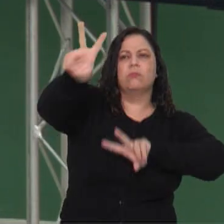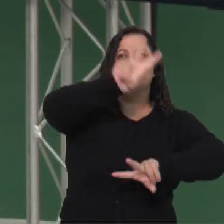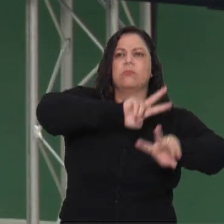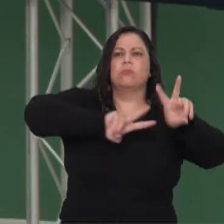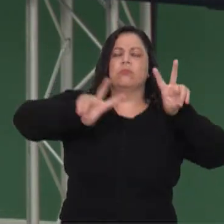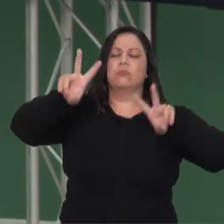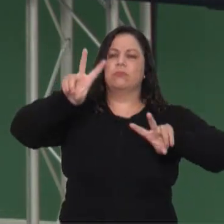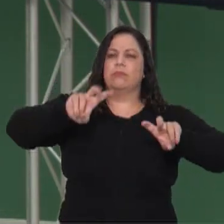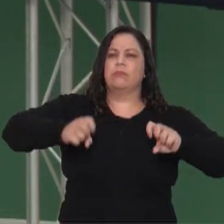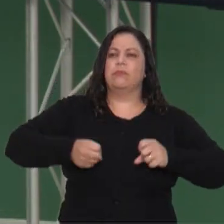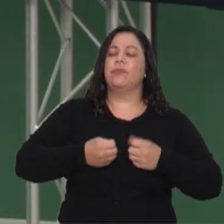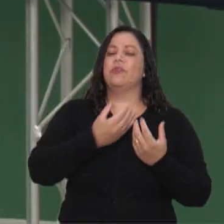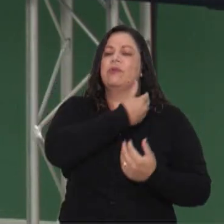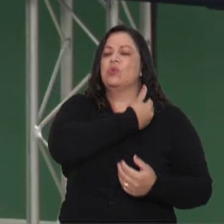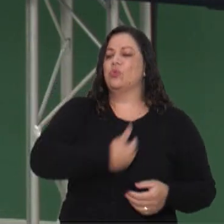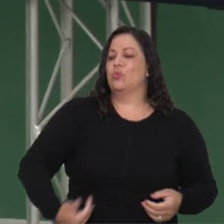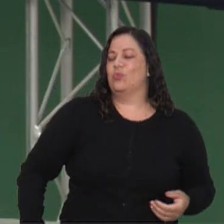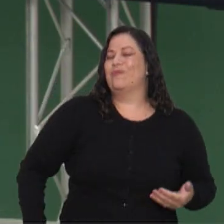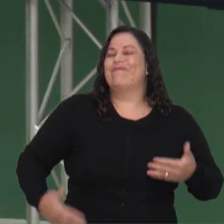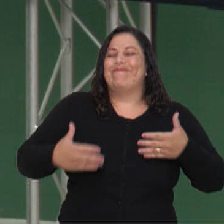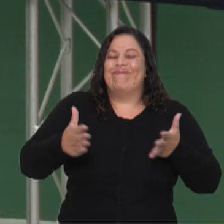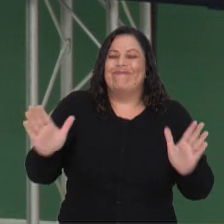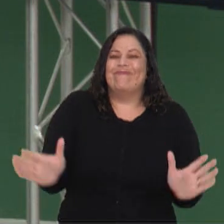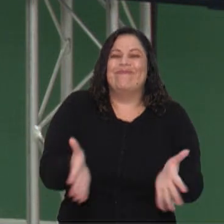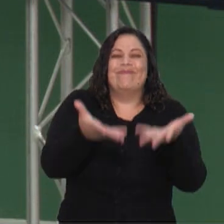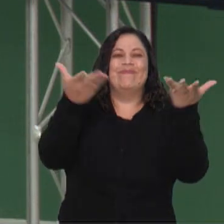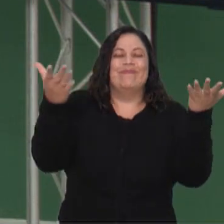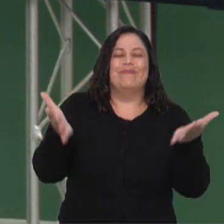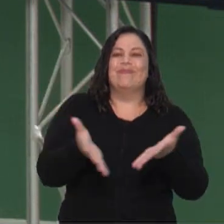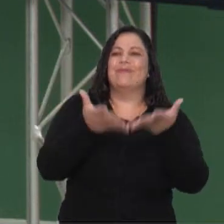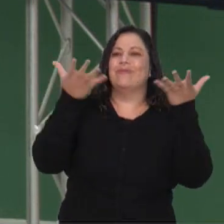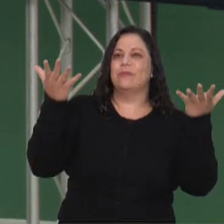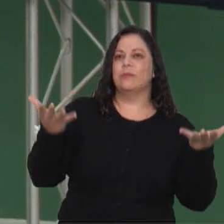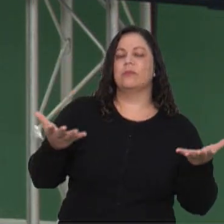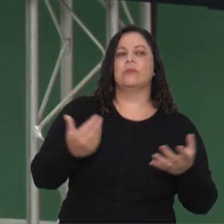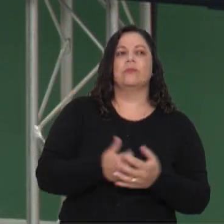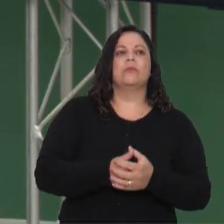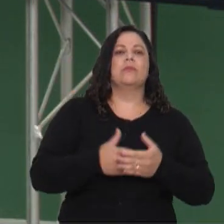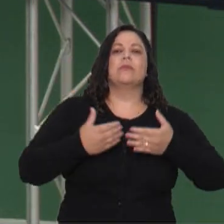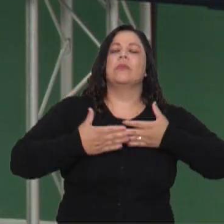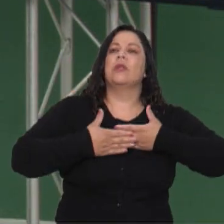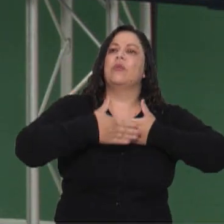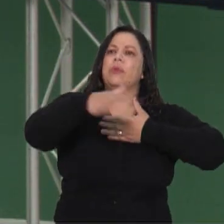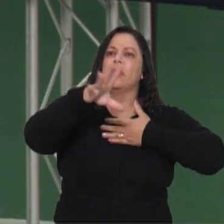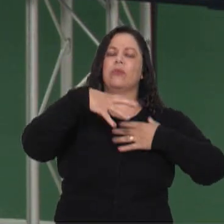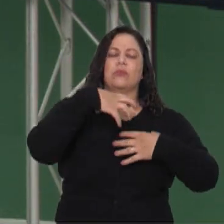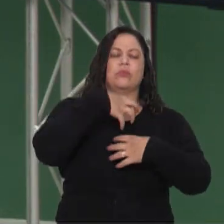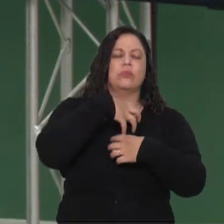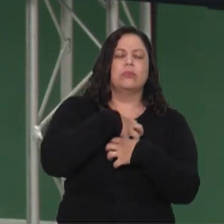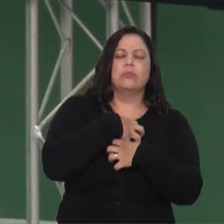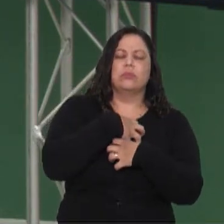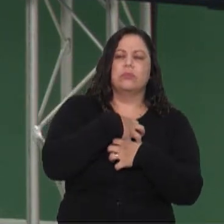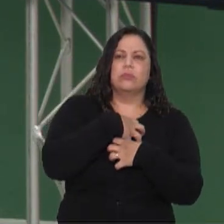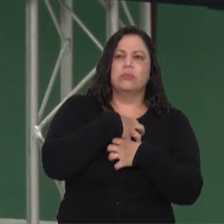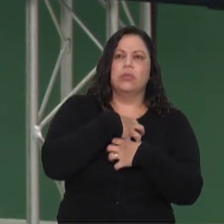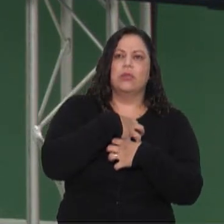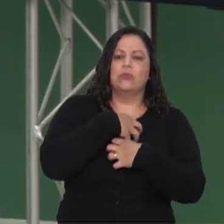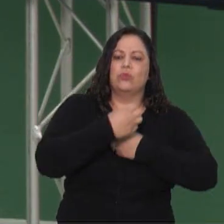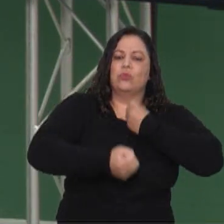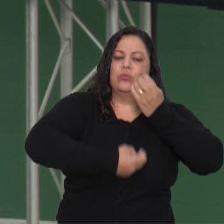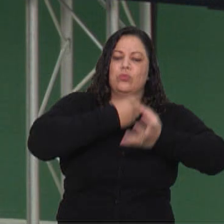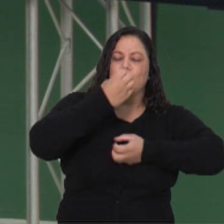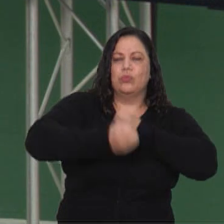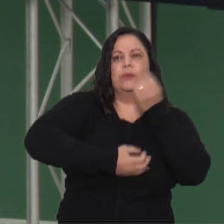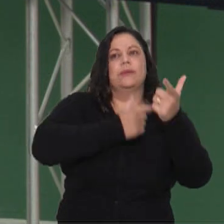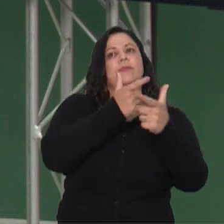vislumbra tal governante que ele está elogiando. Então, eu parto o quê? Eu parto do sentimento do poeta. Esse é um grande